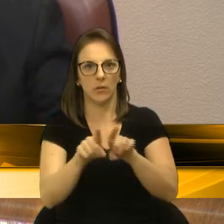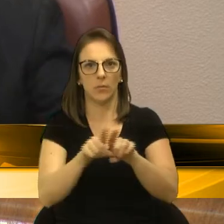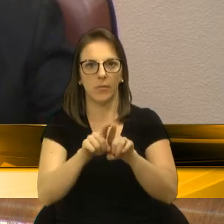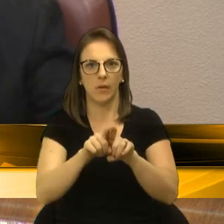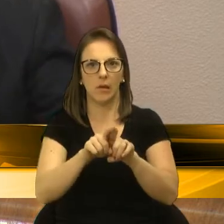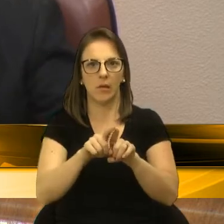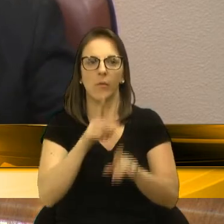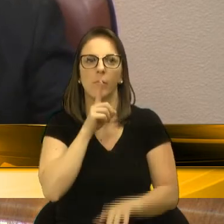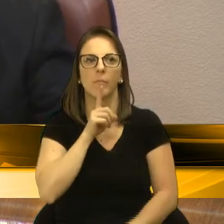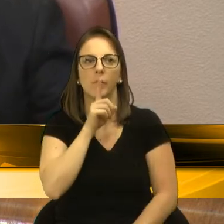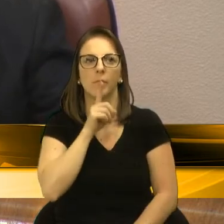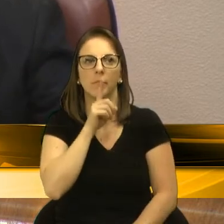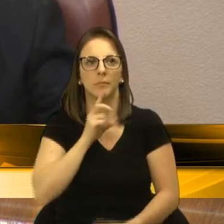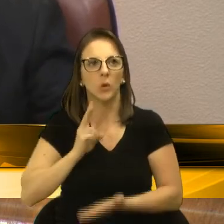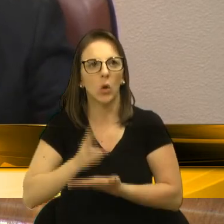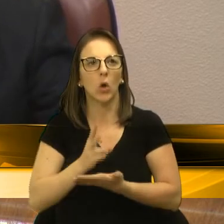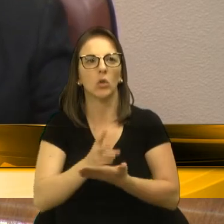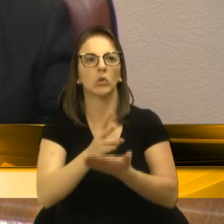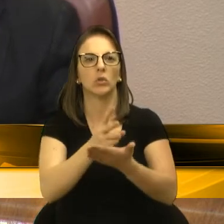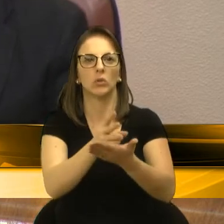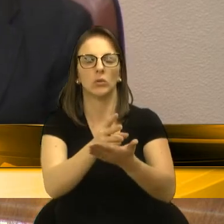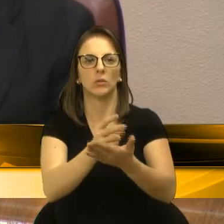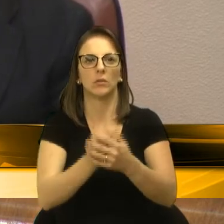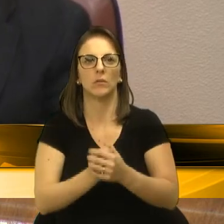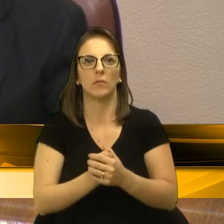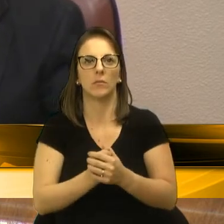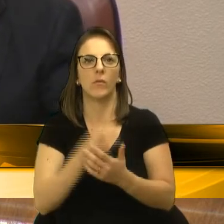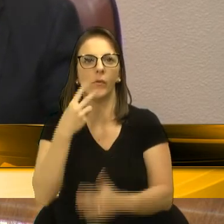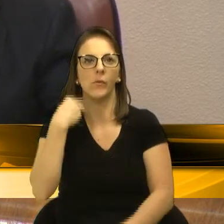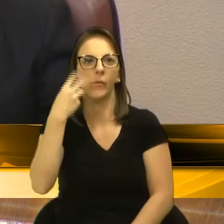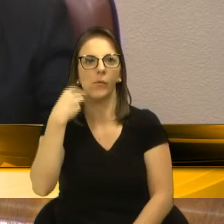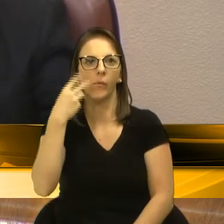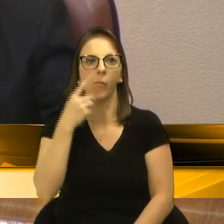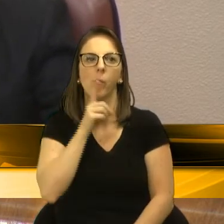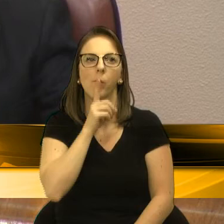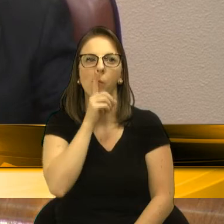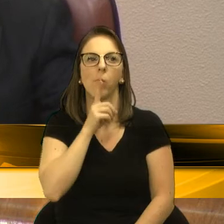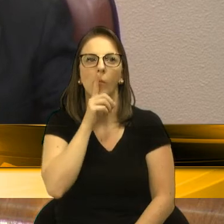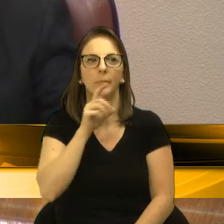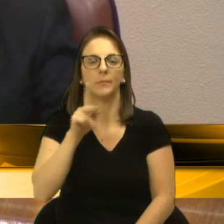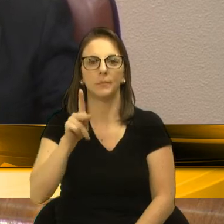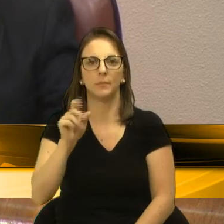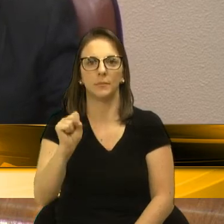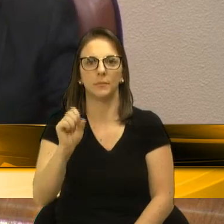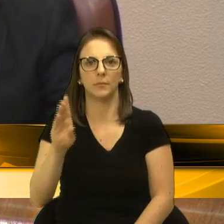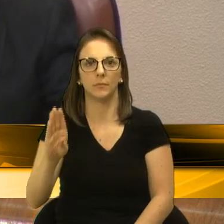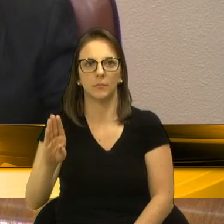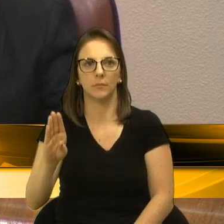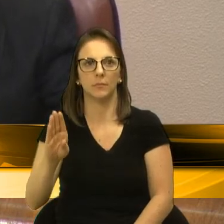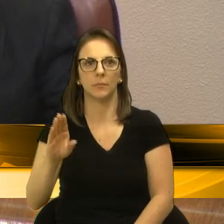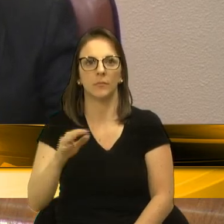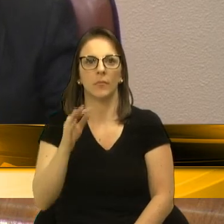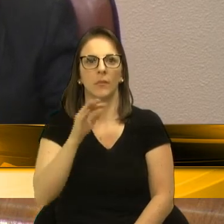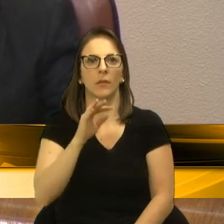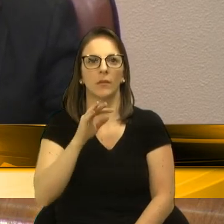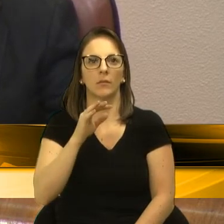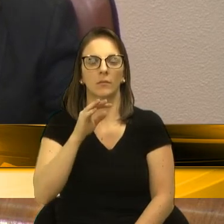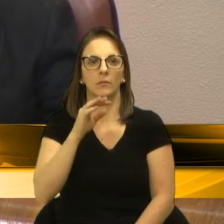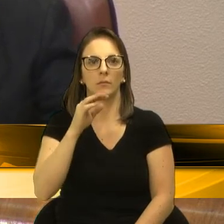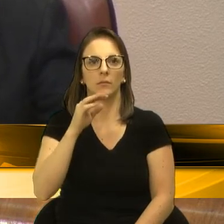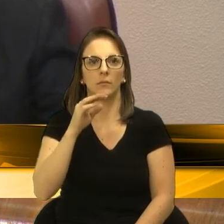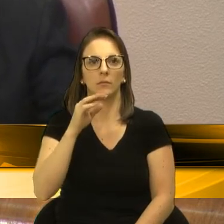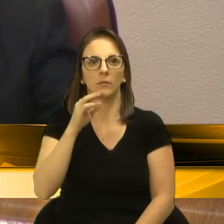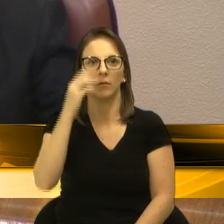ao nosso procedimento. Vereador Alberto Meneguzzi, abre parênteses, PSB. Flávio Cassina está